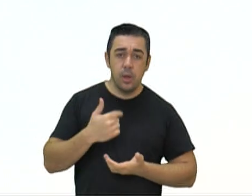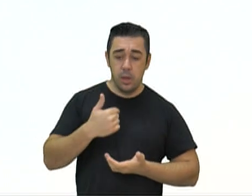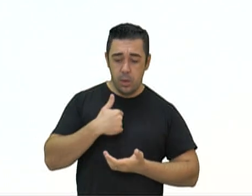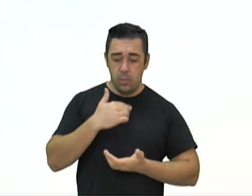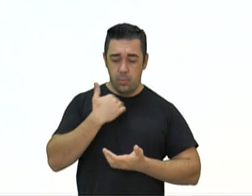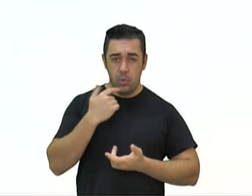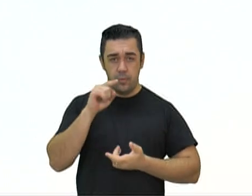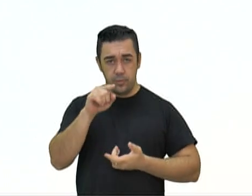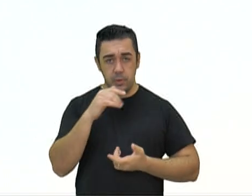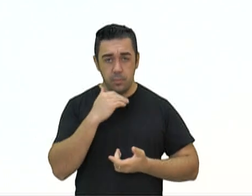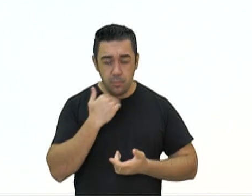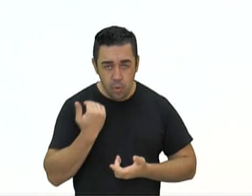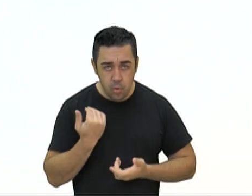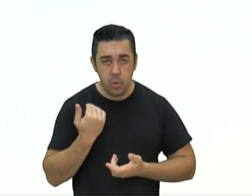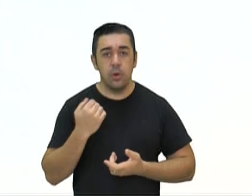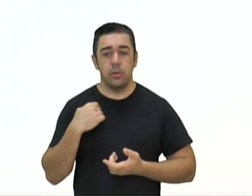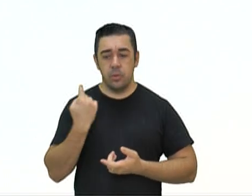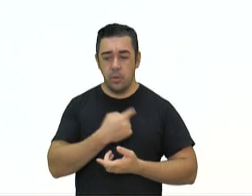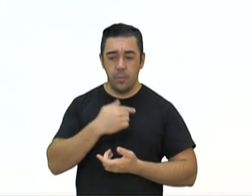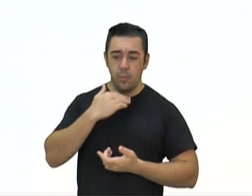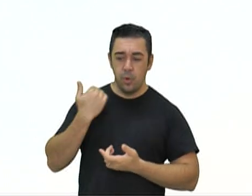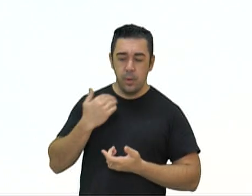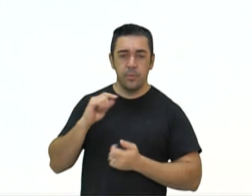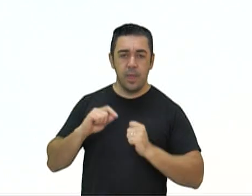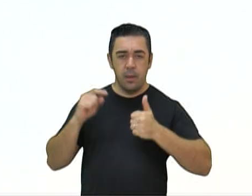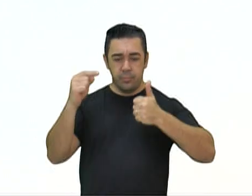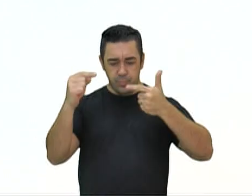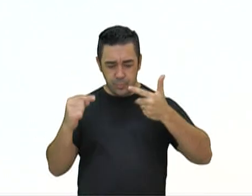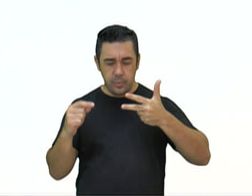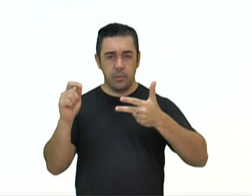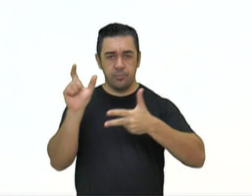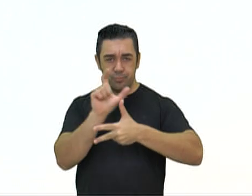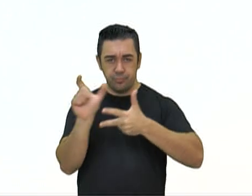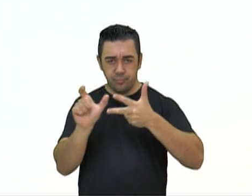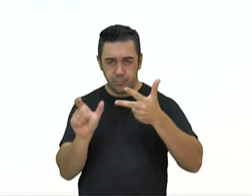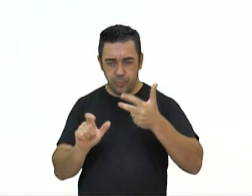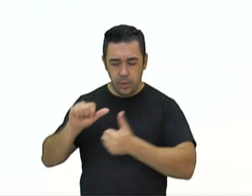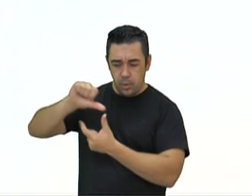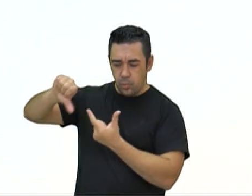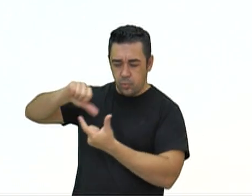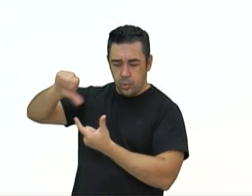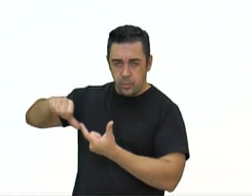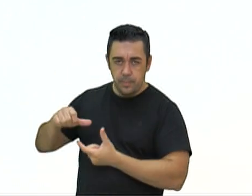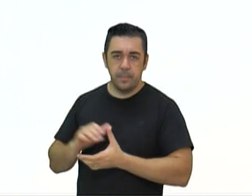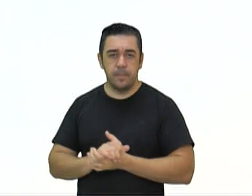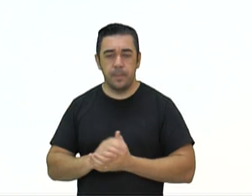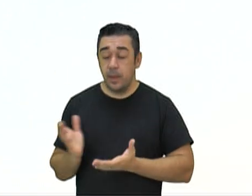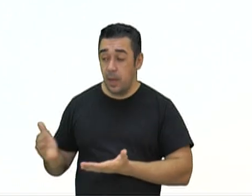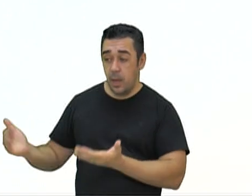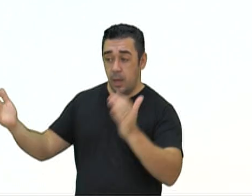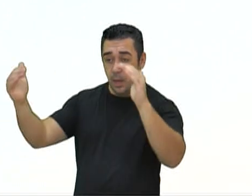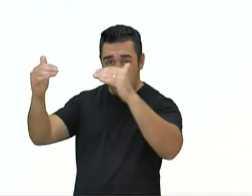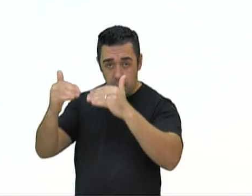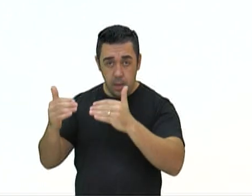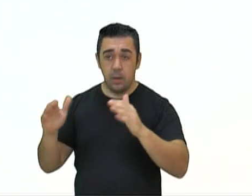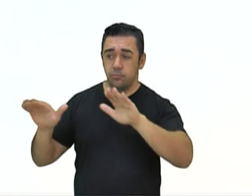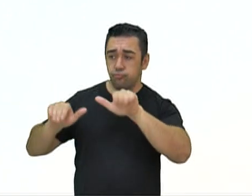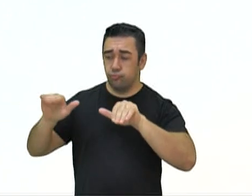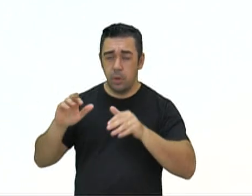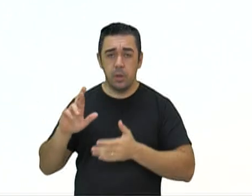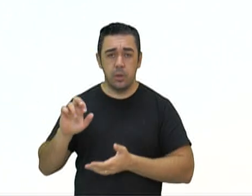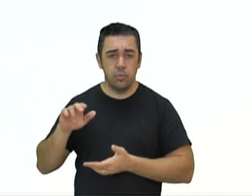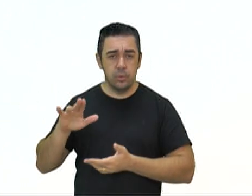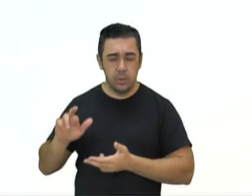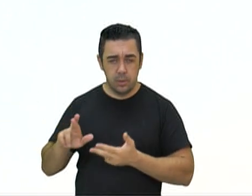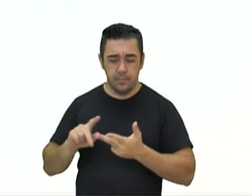morro, tu morres, ele morre, né? Dá para a gente fazer a conjugação verbal. Reunir, eu reúno, tu reúnes, ele reúne. E dividir, eu